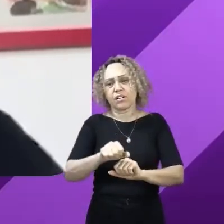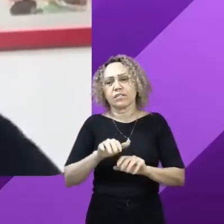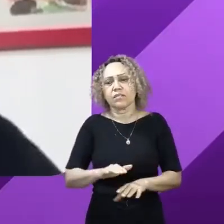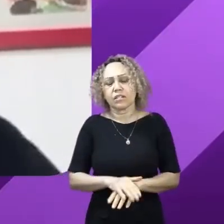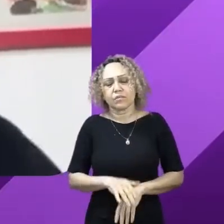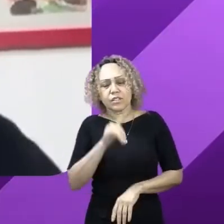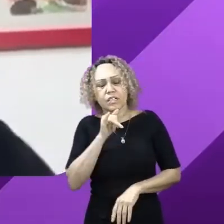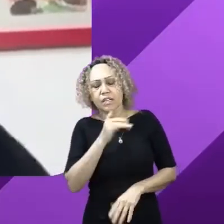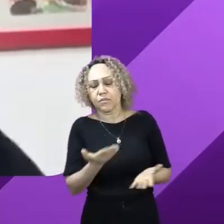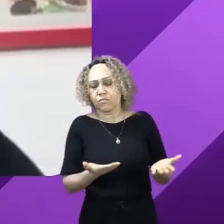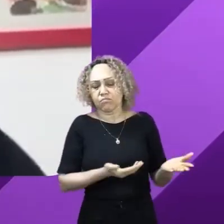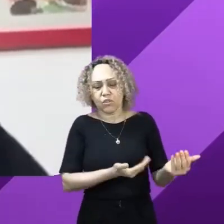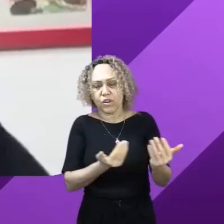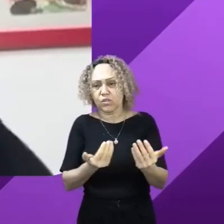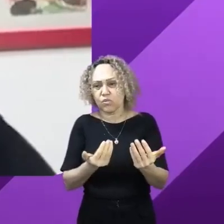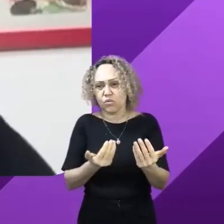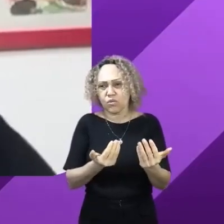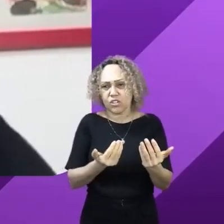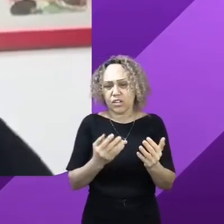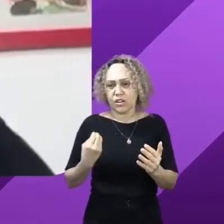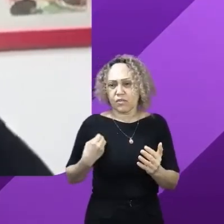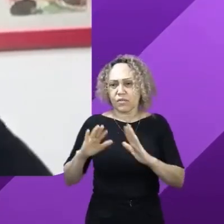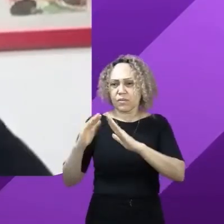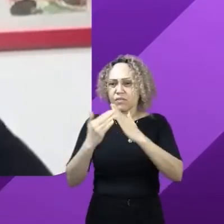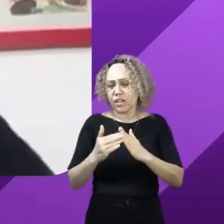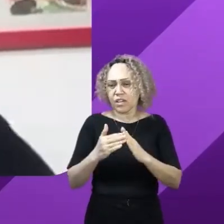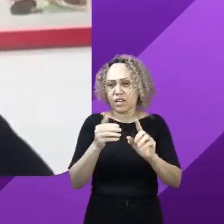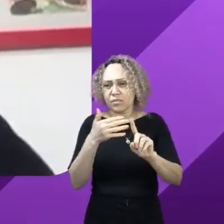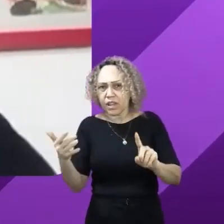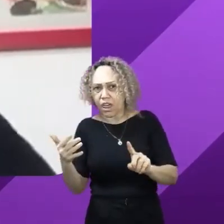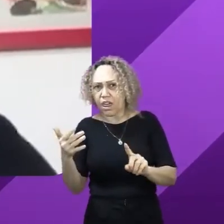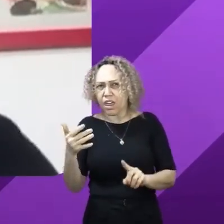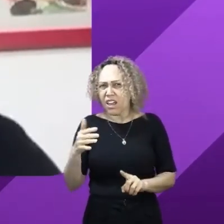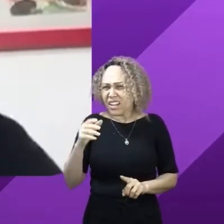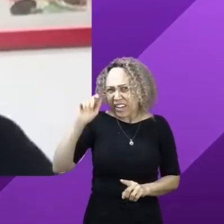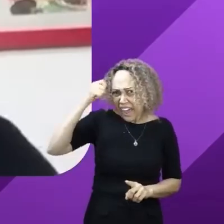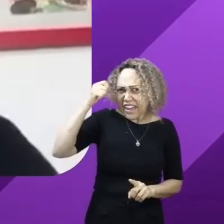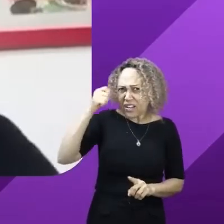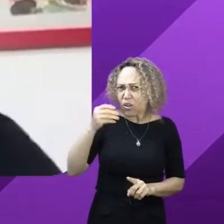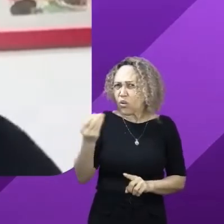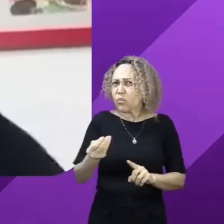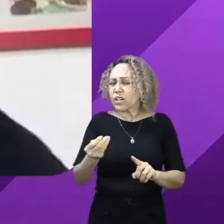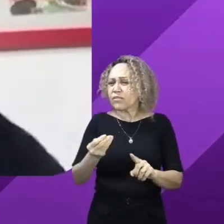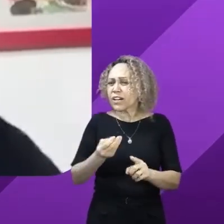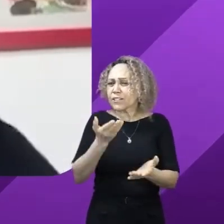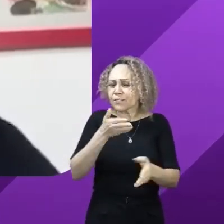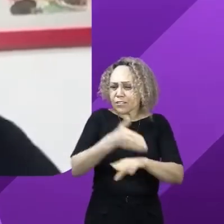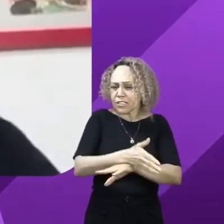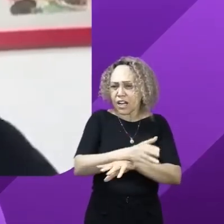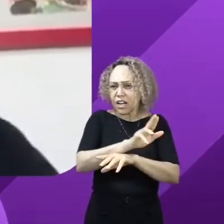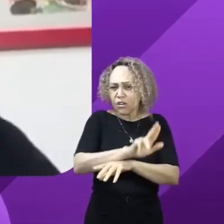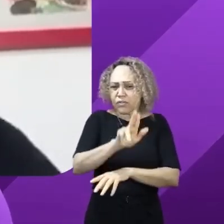LGBT periférico, muitas vezes negro, vai continuar dentro da universidade se a gente não tem essa garantia? Não é só dar